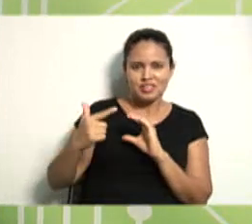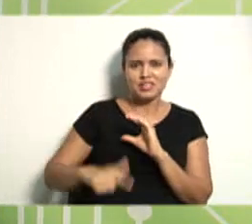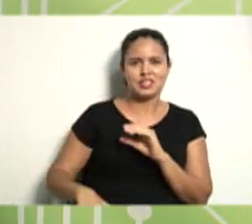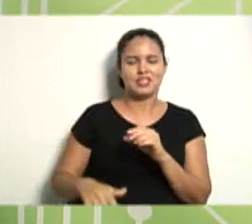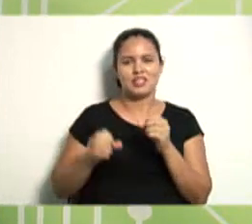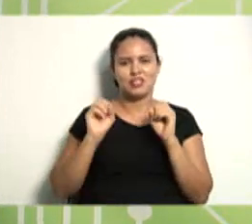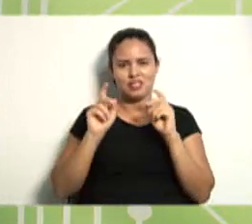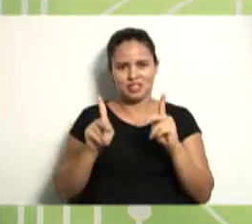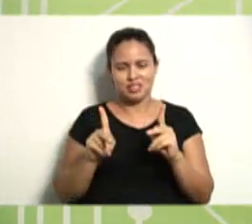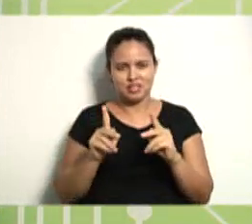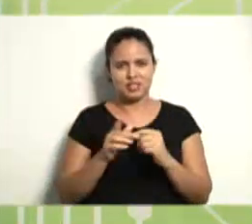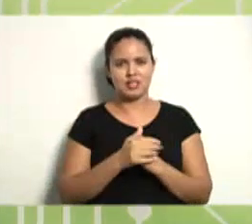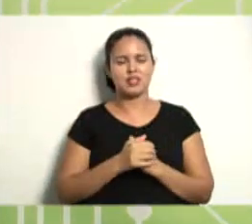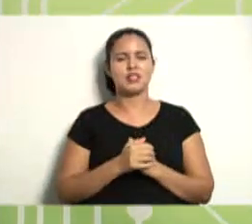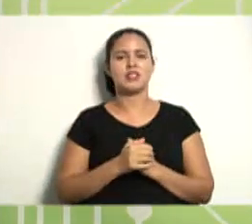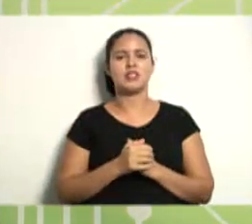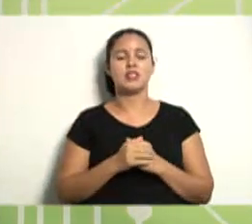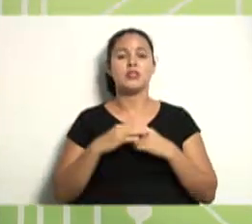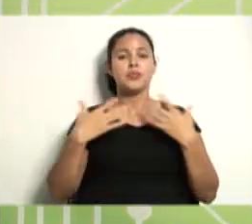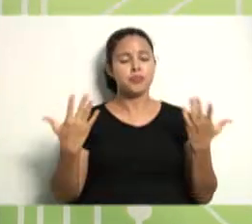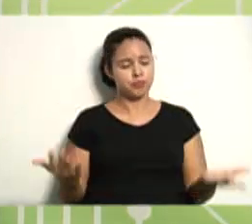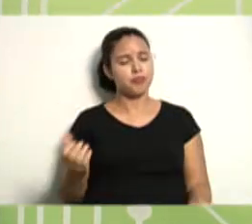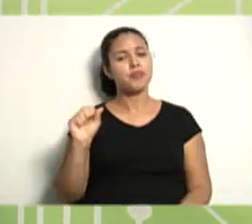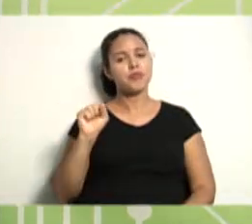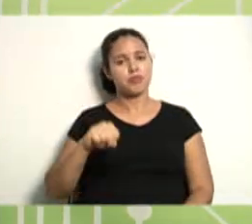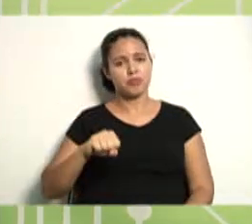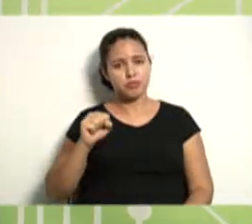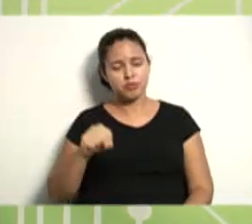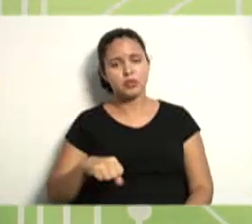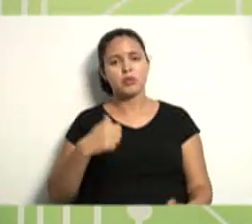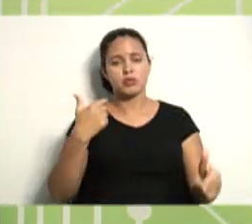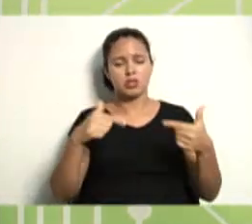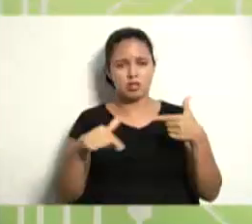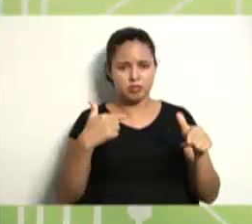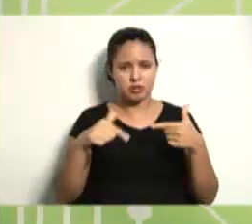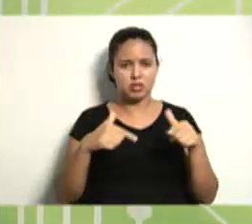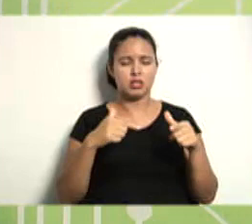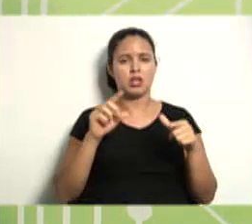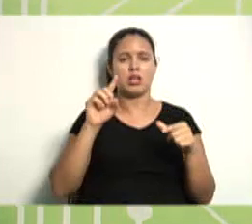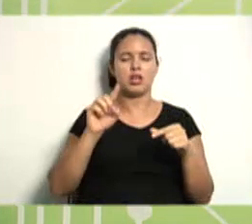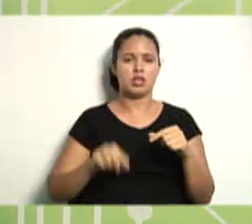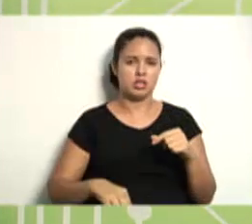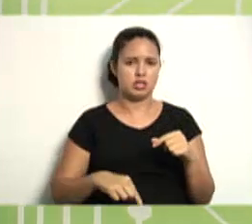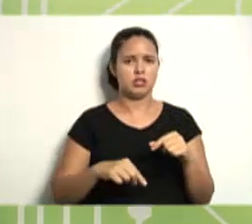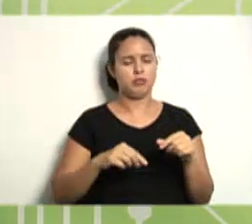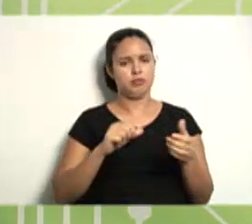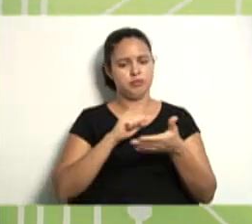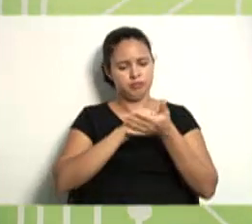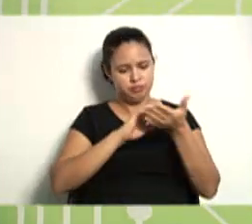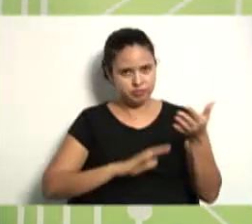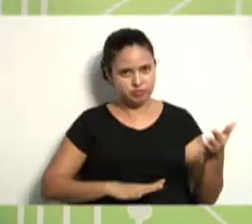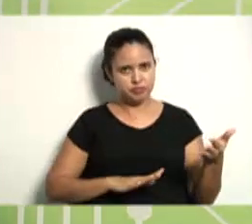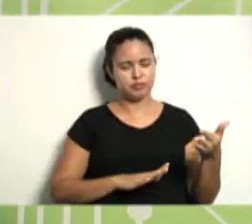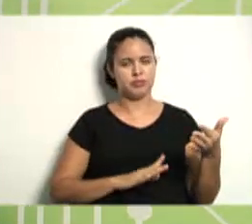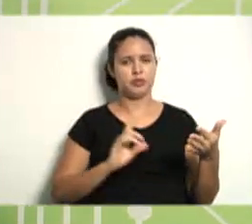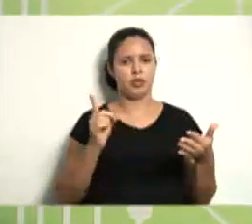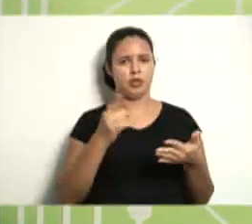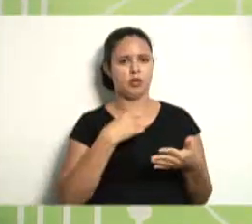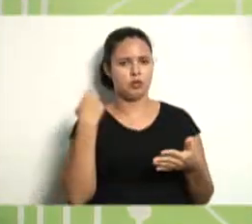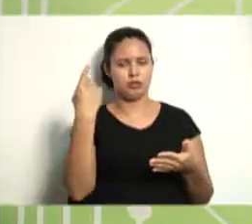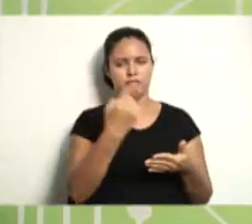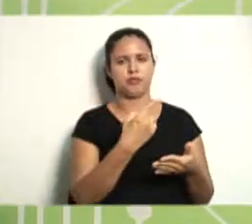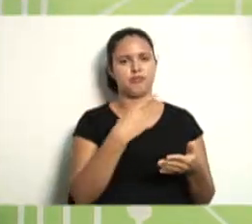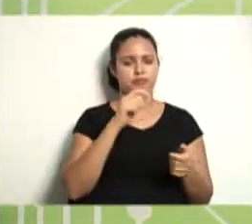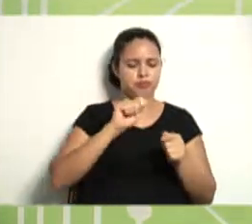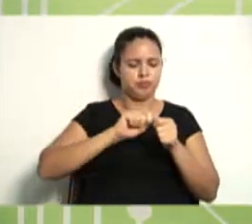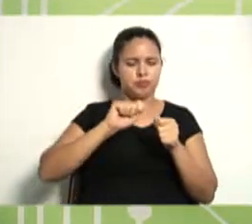está aqui aguardando. Exatamente, o trabalho, ele é essa atividade que nós